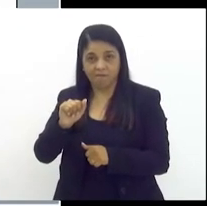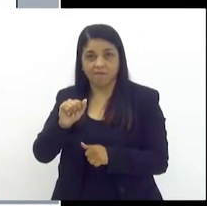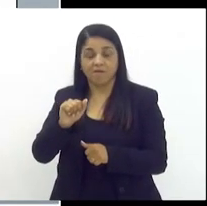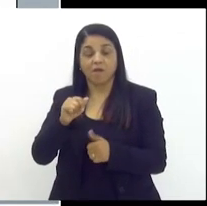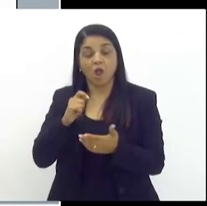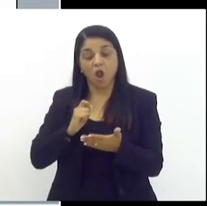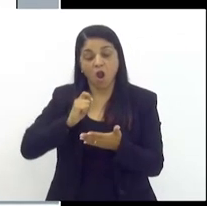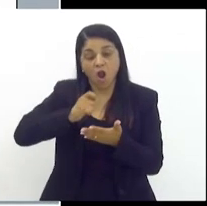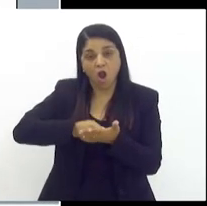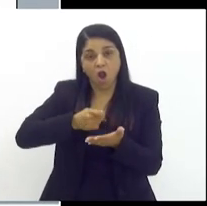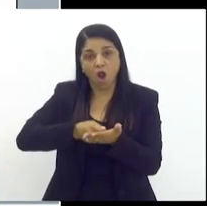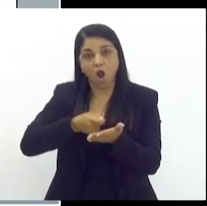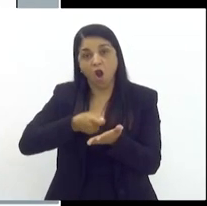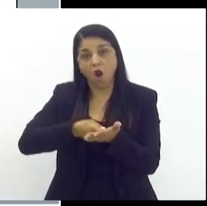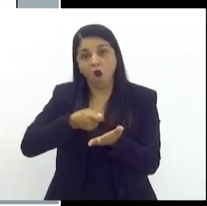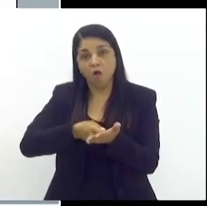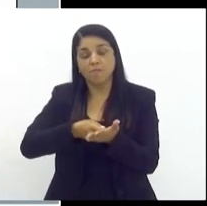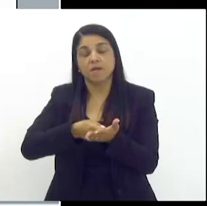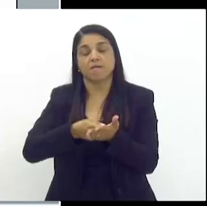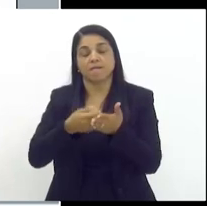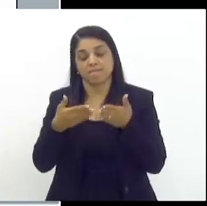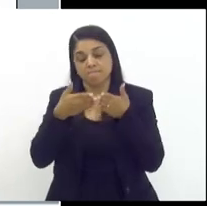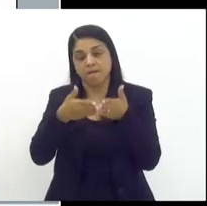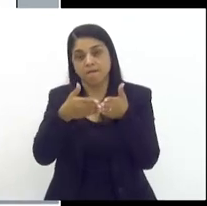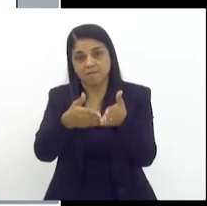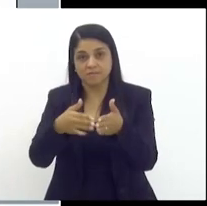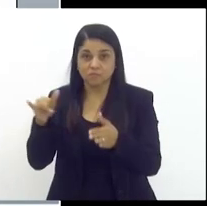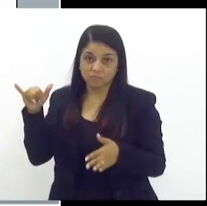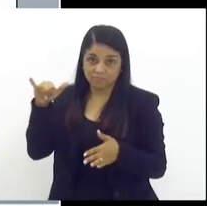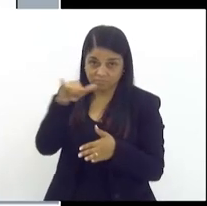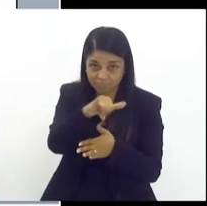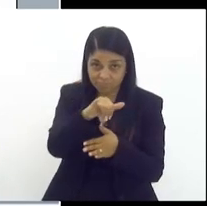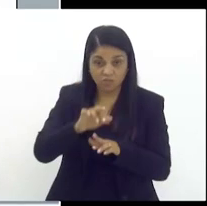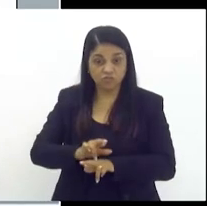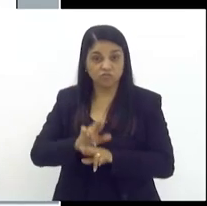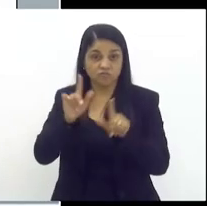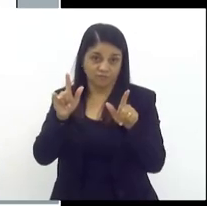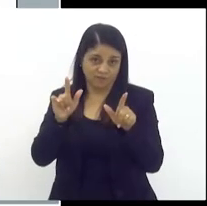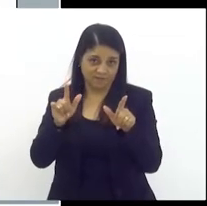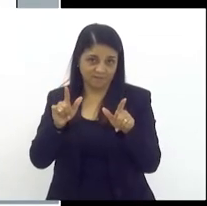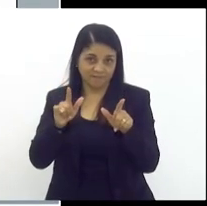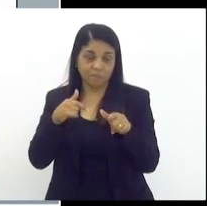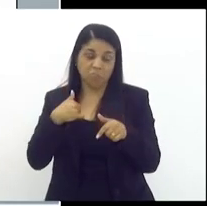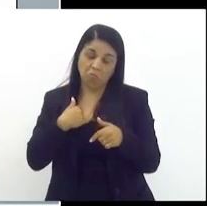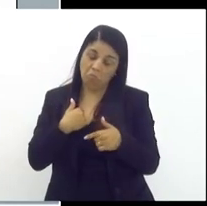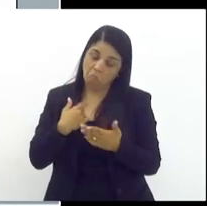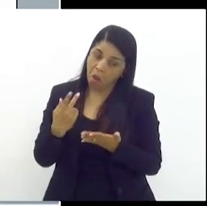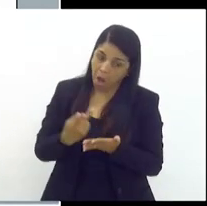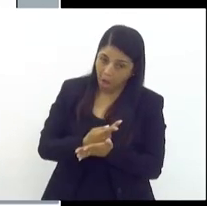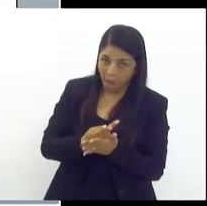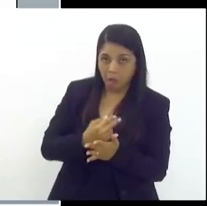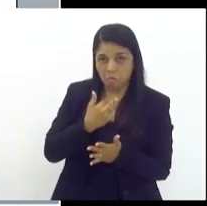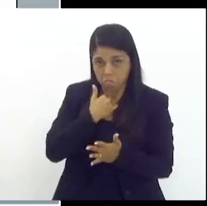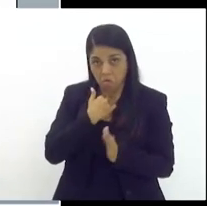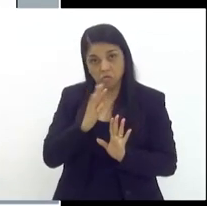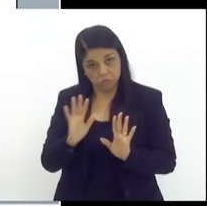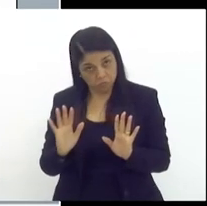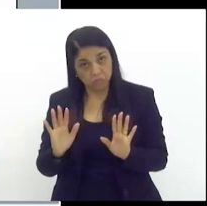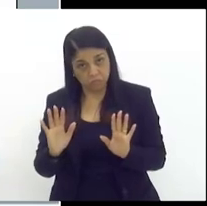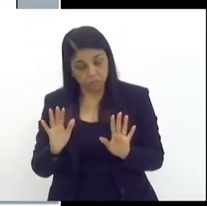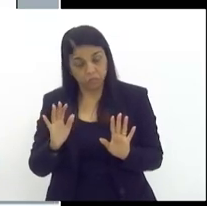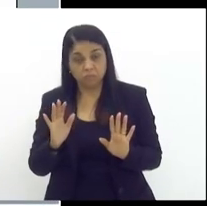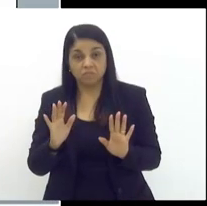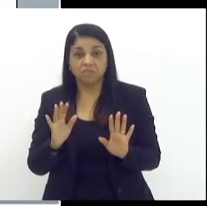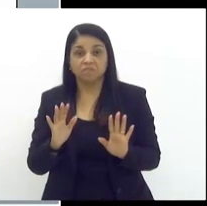já tinhas privados estimo eu posso errar na minha estimativa Master cuidado que isso